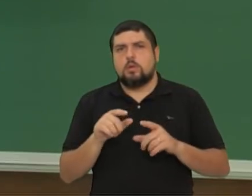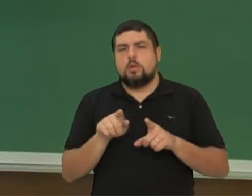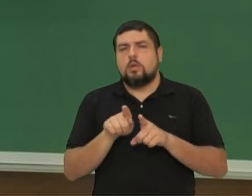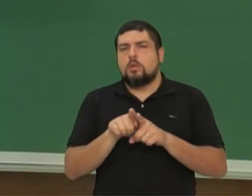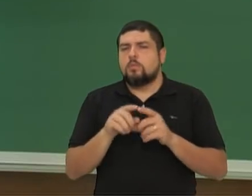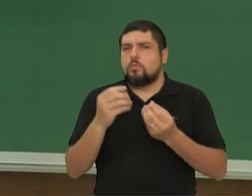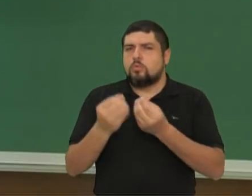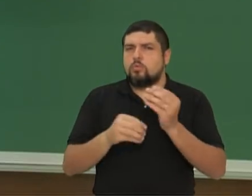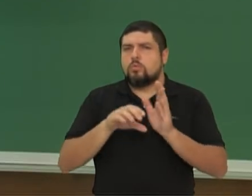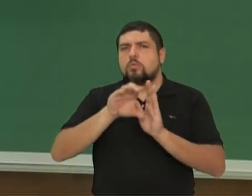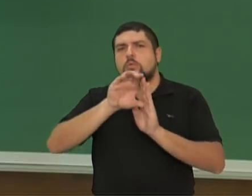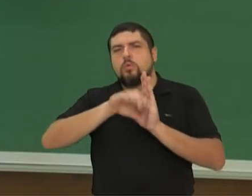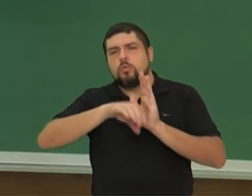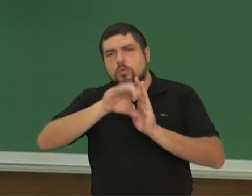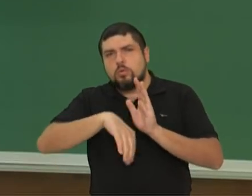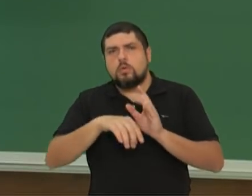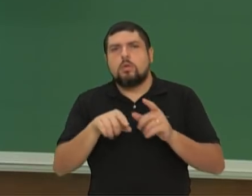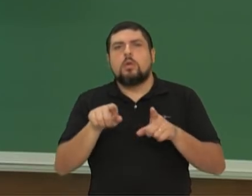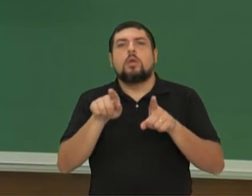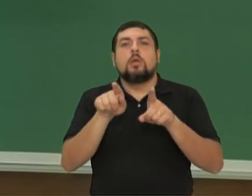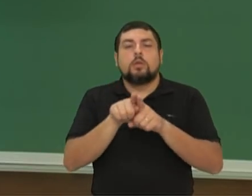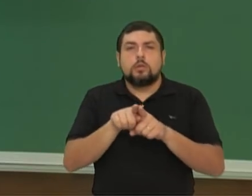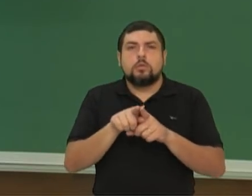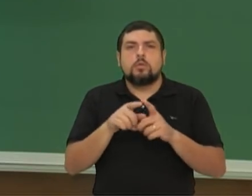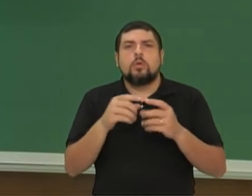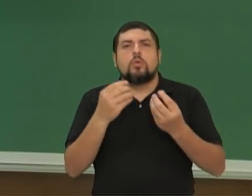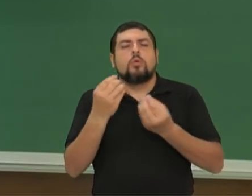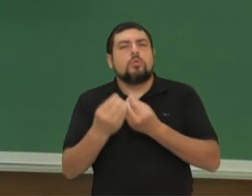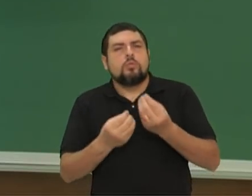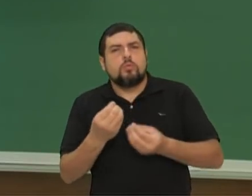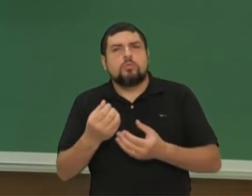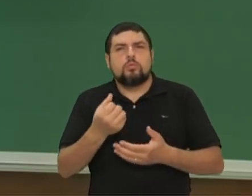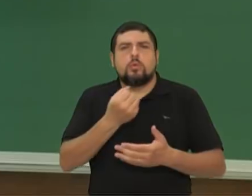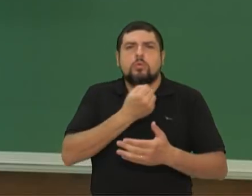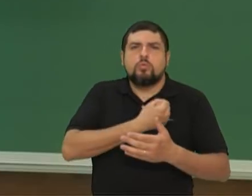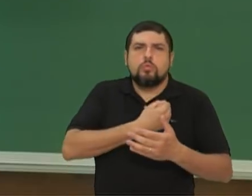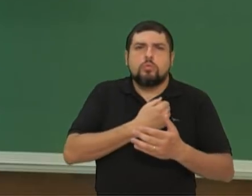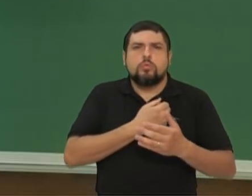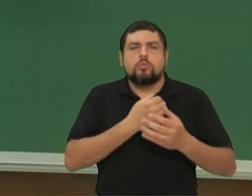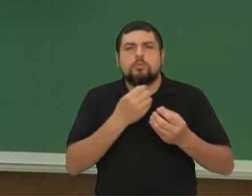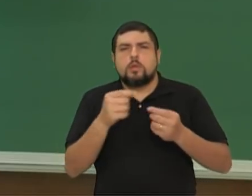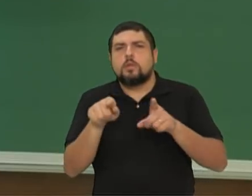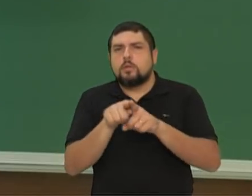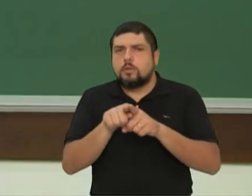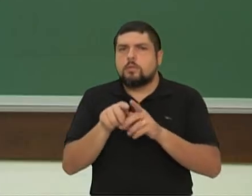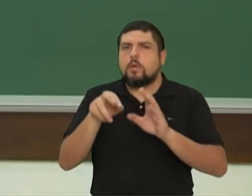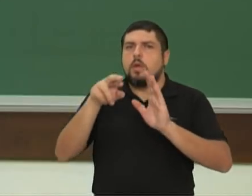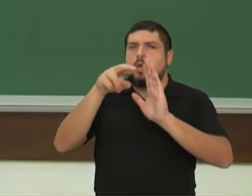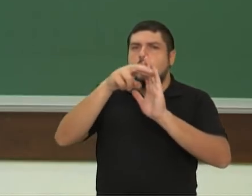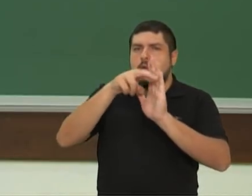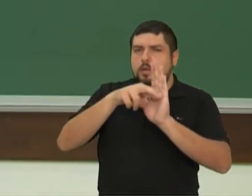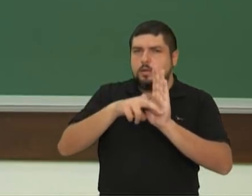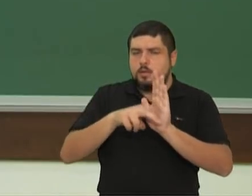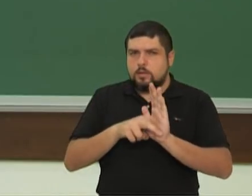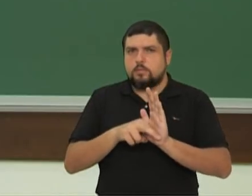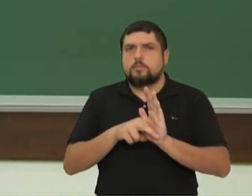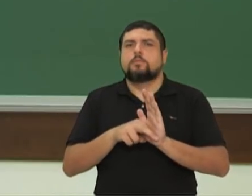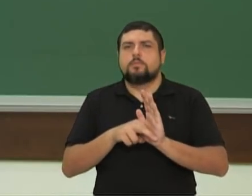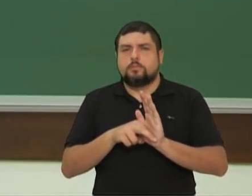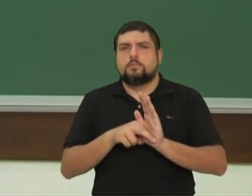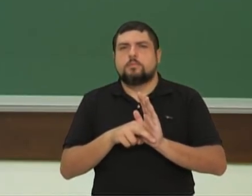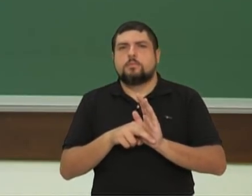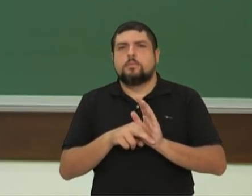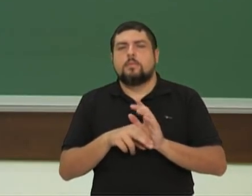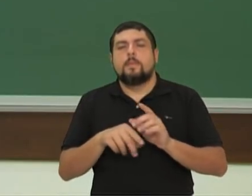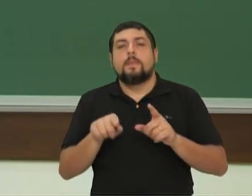função exponencial, a própria definição, valor numérico e também aplicar propriedades, porque mesmo em equação